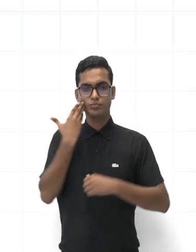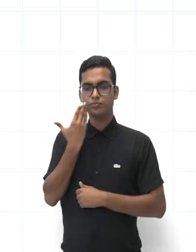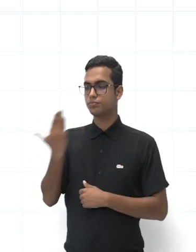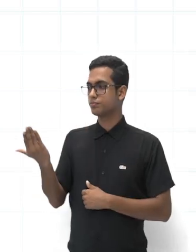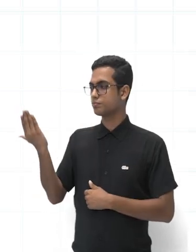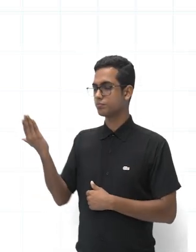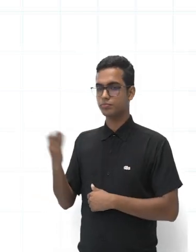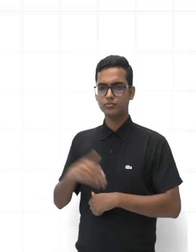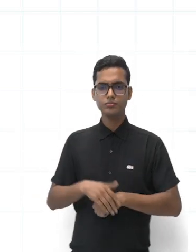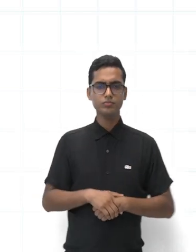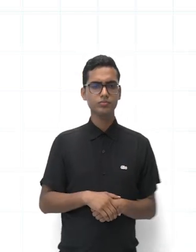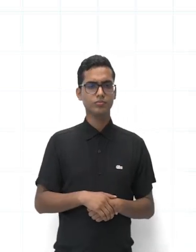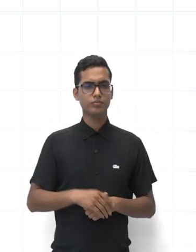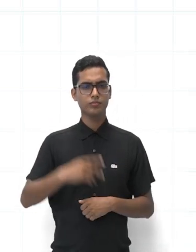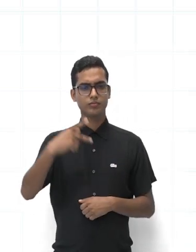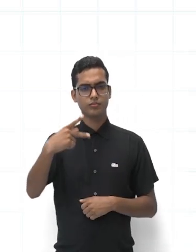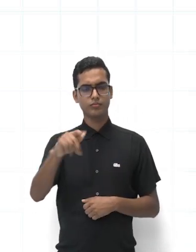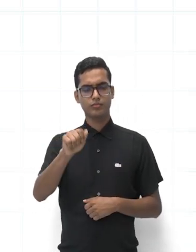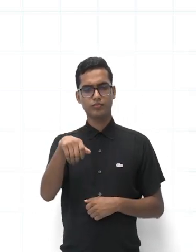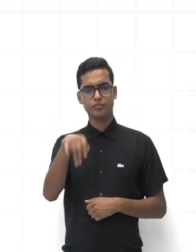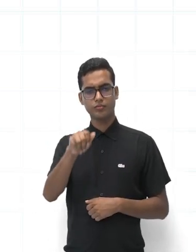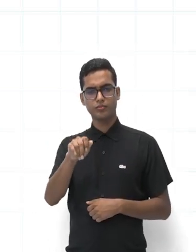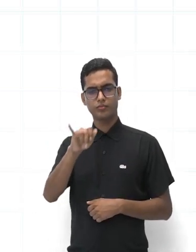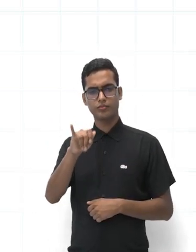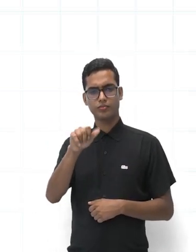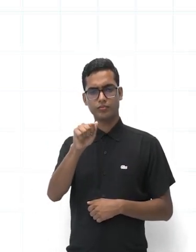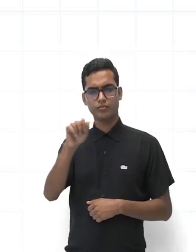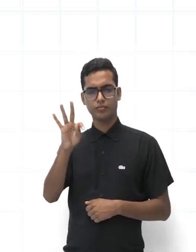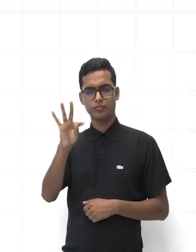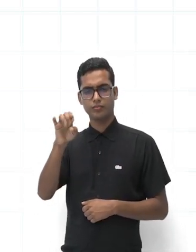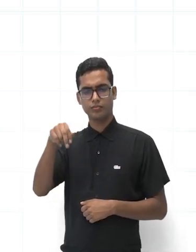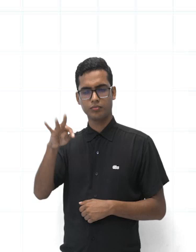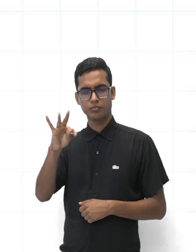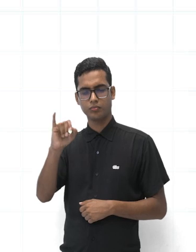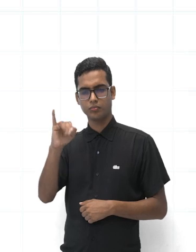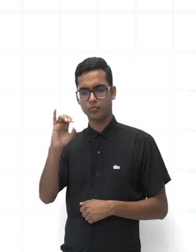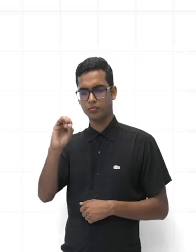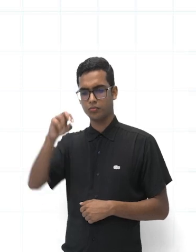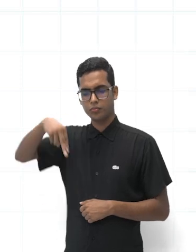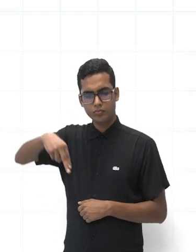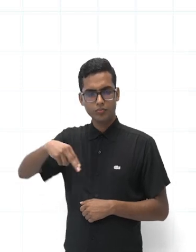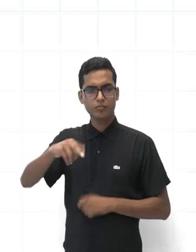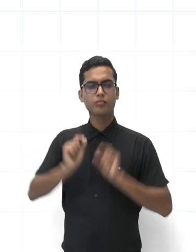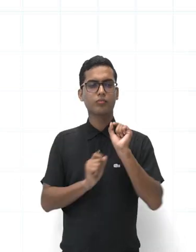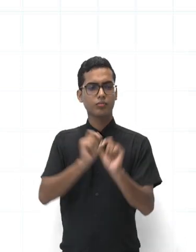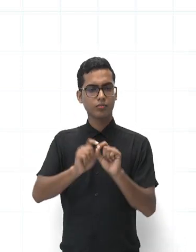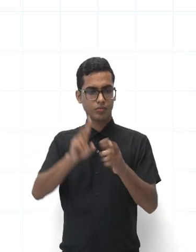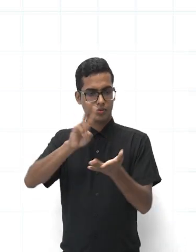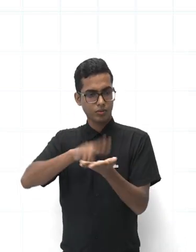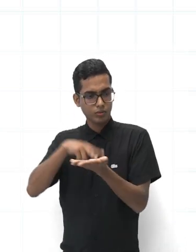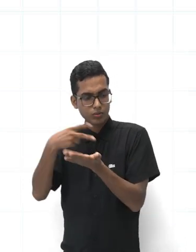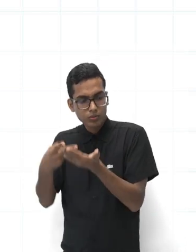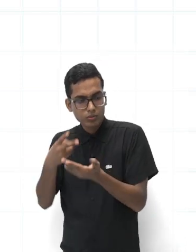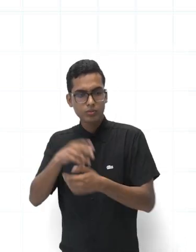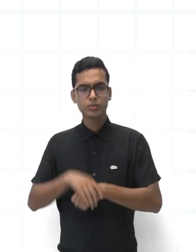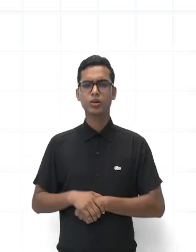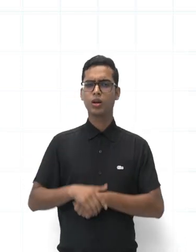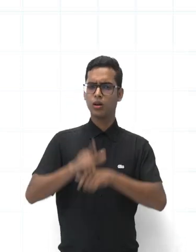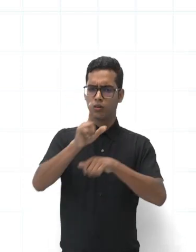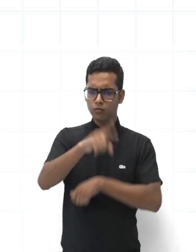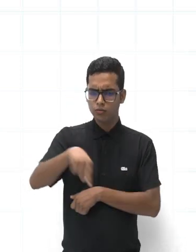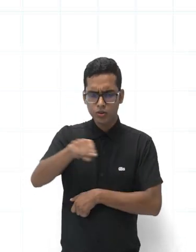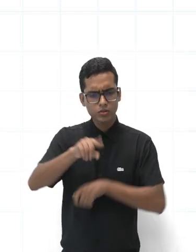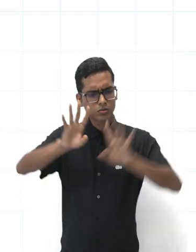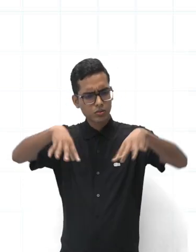Pay attention, please. This part is very important. Então ele fala, prestem atenção, por favor, essa